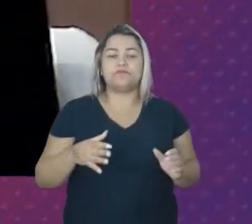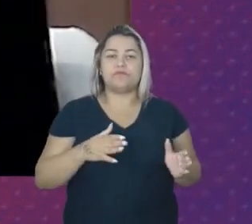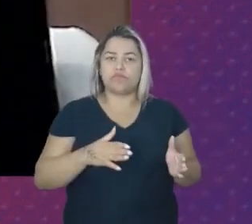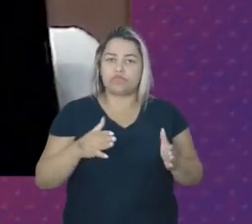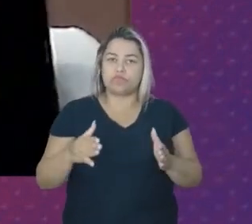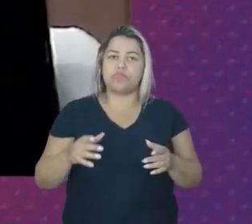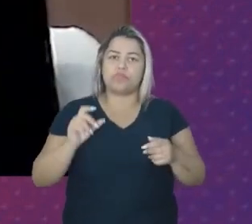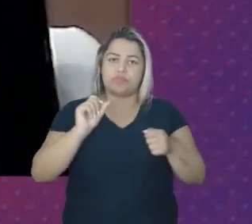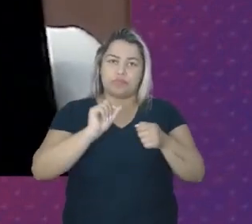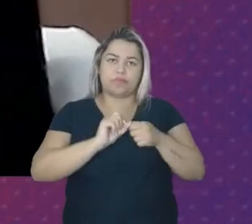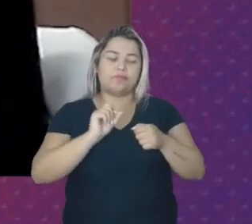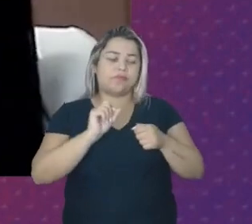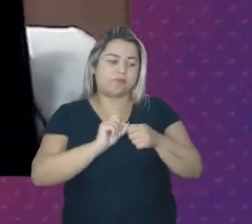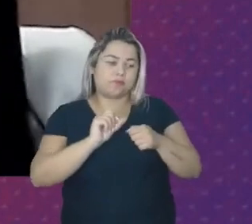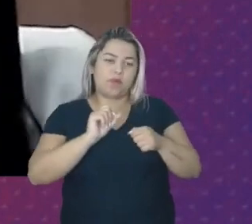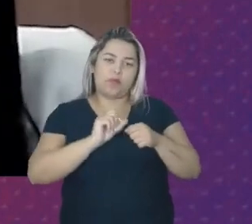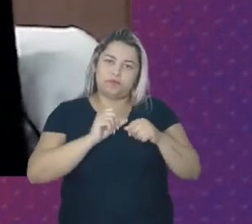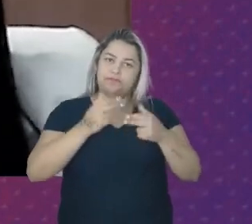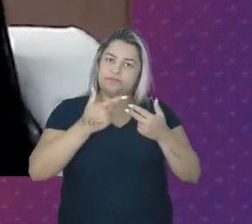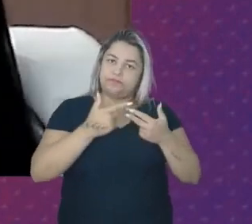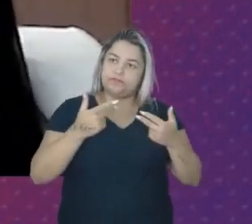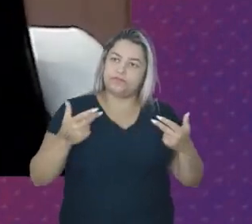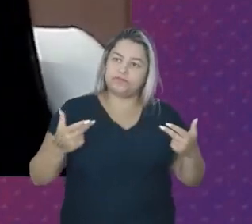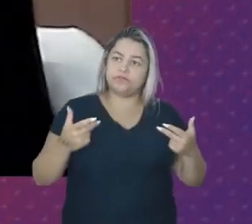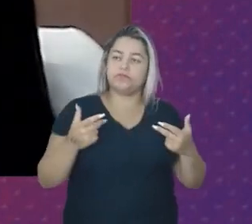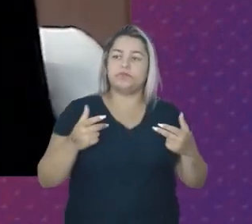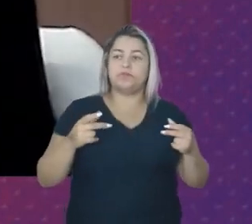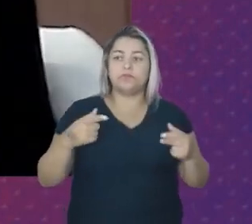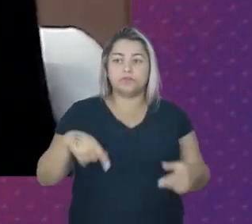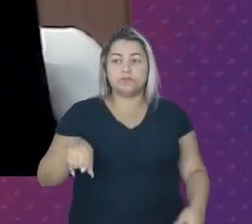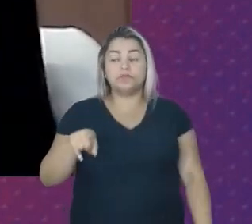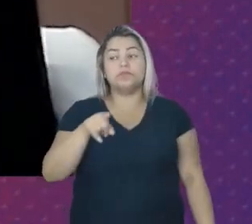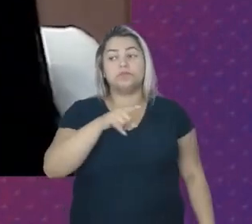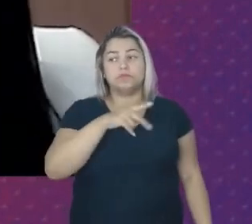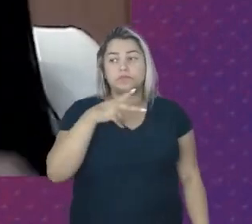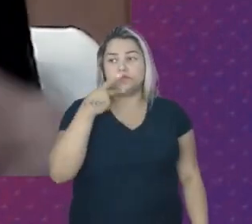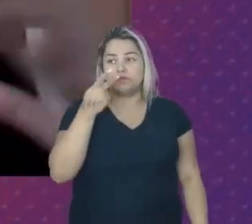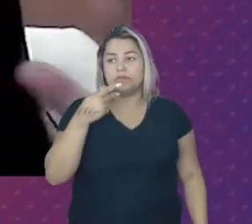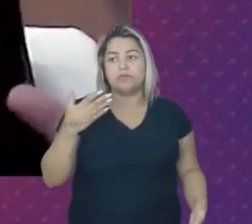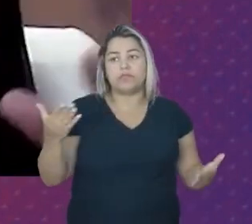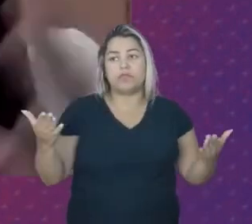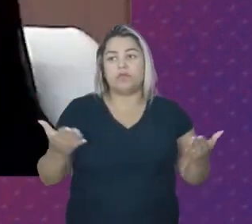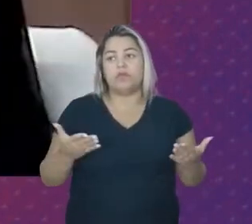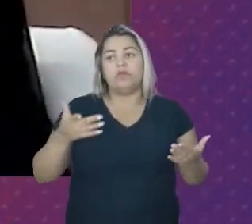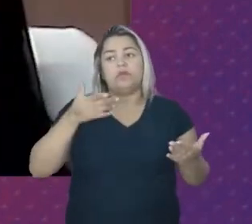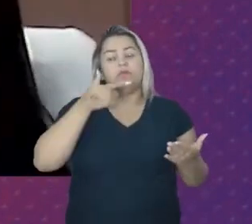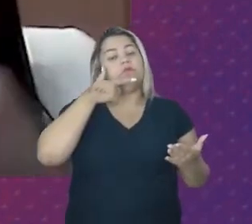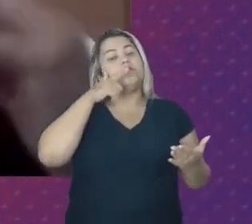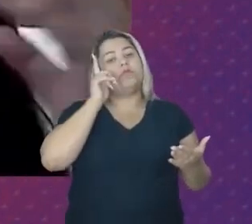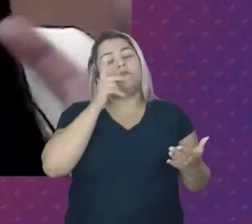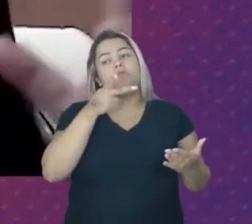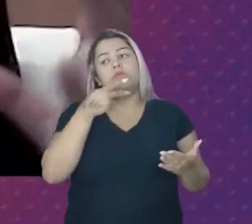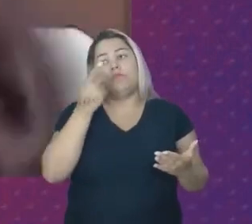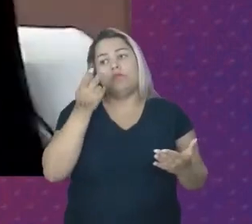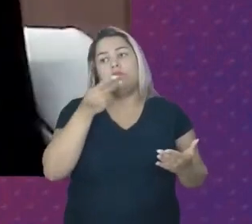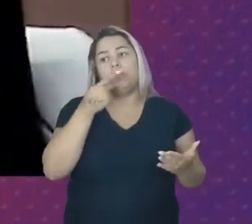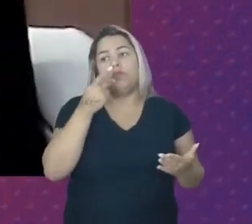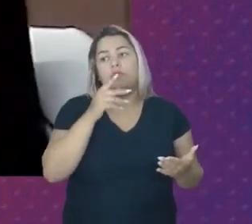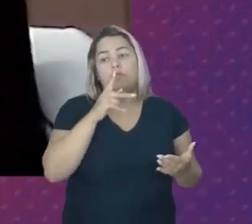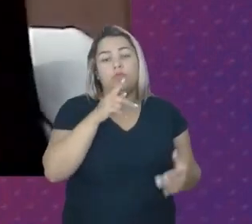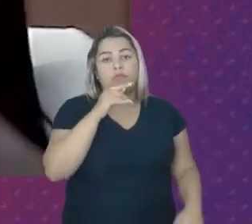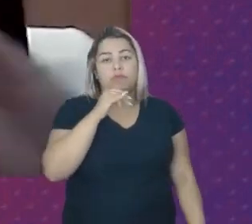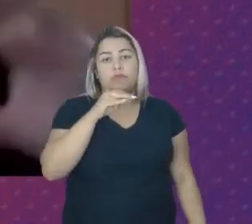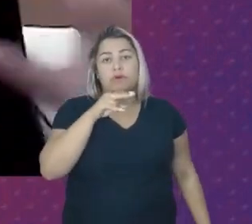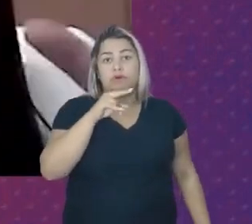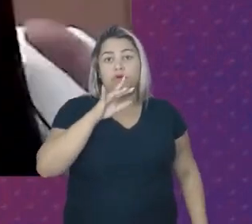de produção de conteúdo, que é a etapa que nós vamos falar agora. Então, antes da gente falar sobre a bio do